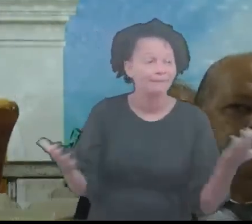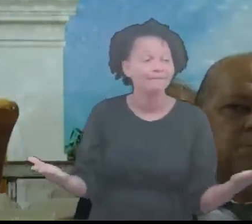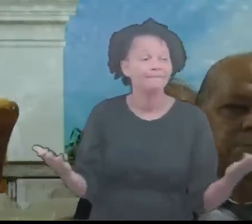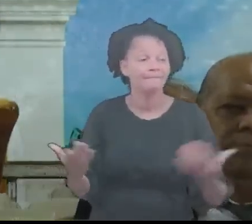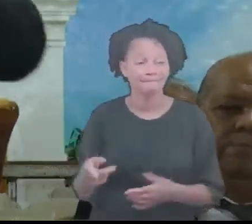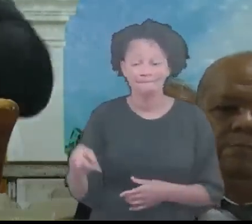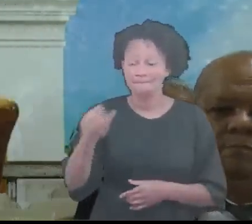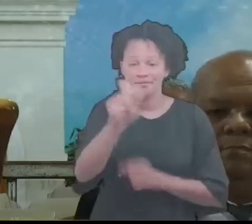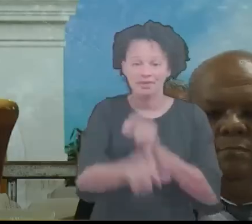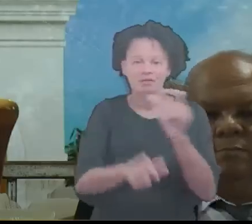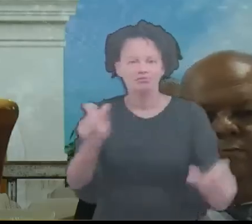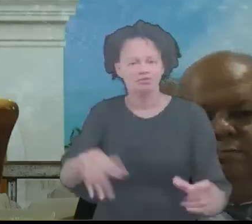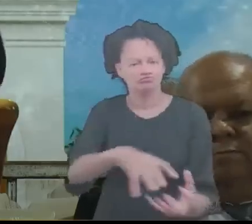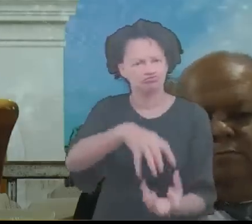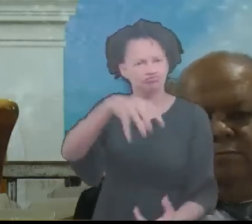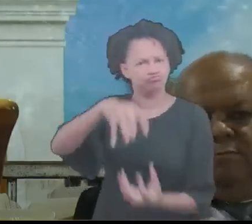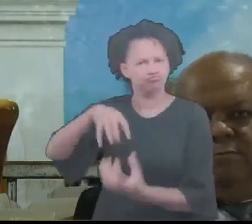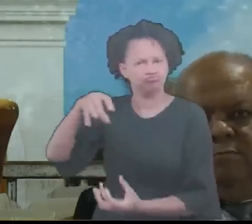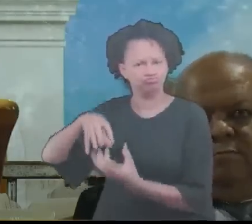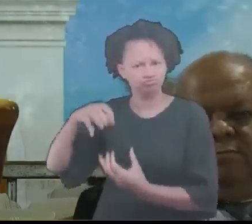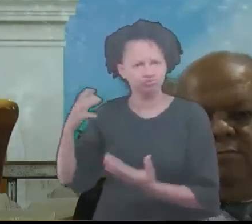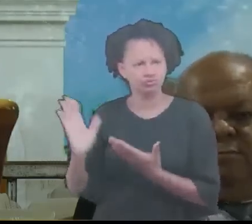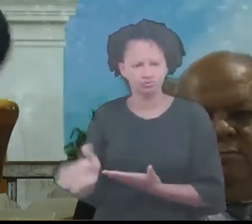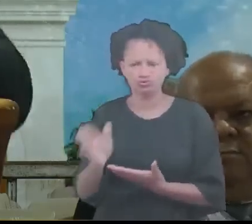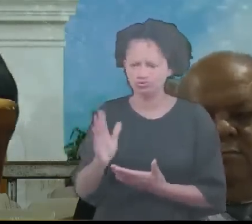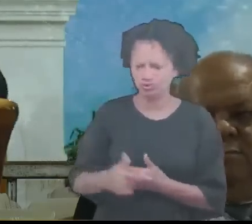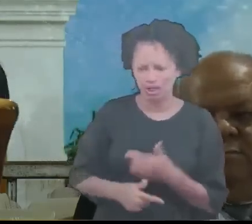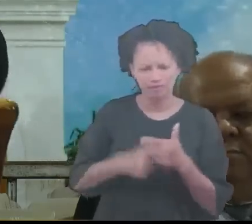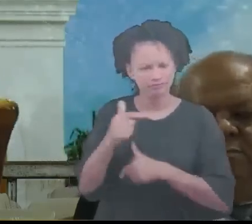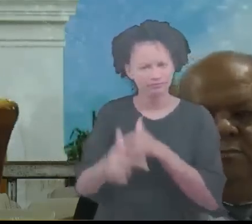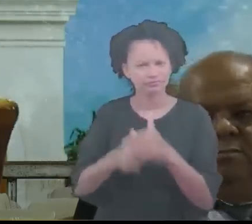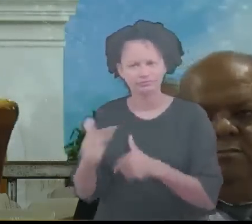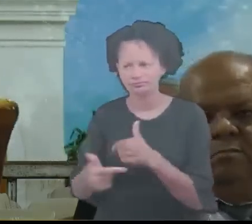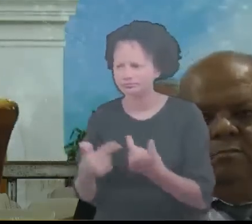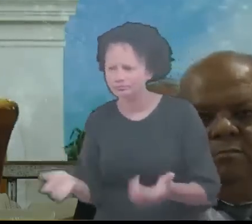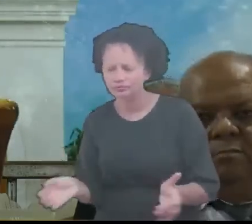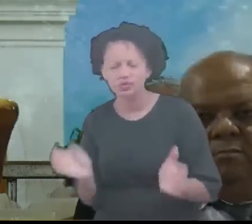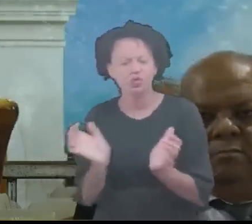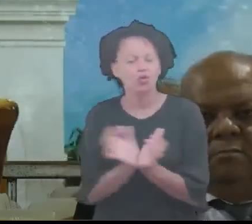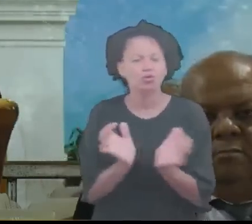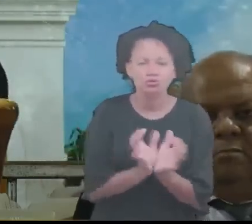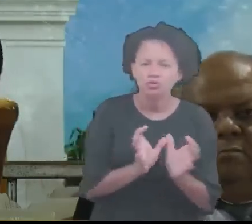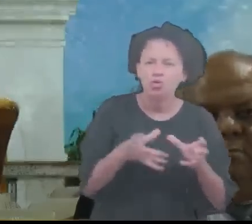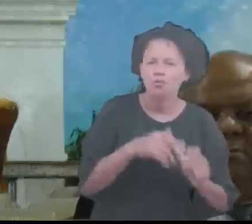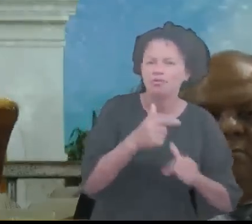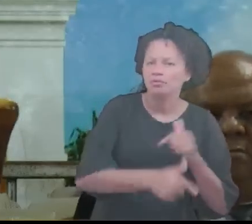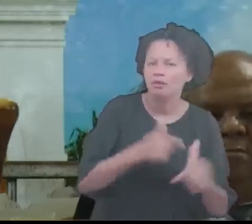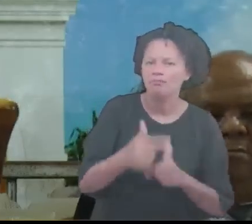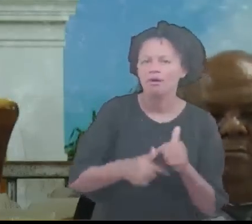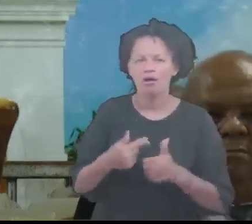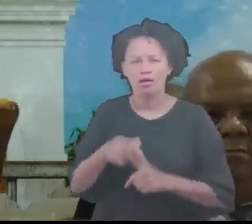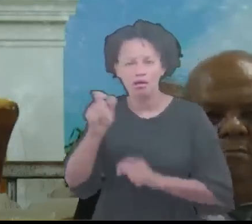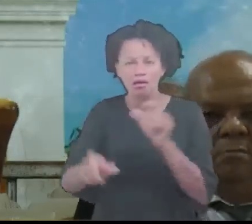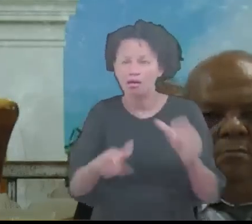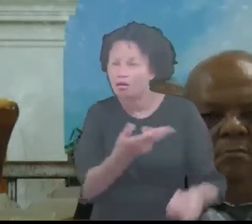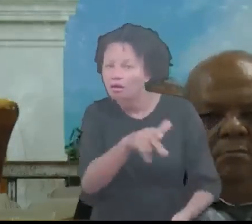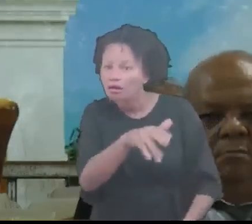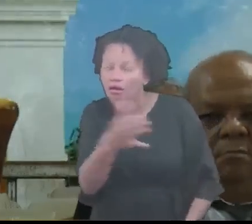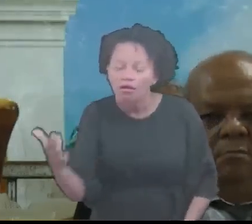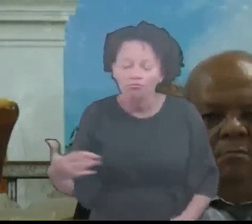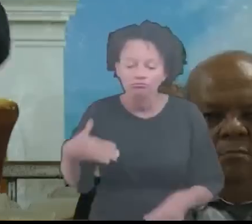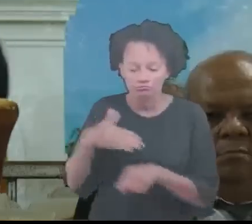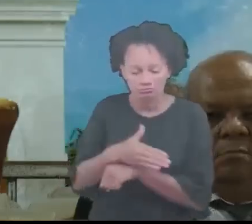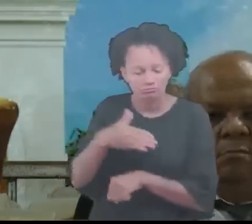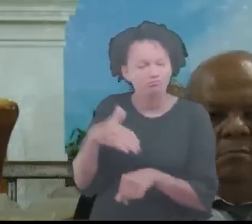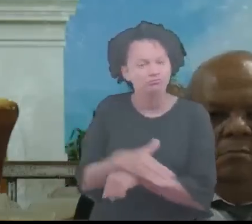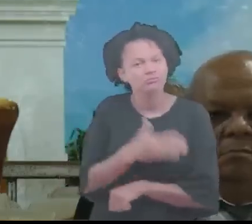as senhoras já de idade, outros são ainda funcionários, outros são donas de casa, e esses irmãos, eles vêm ao